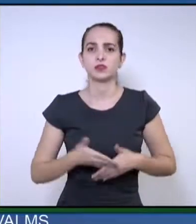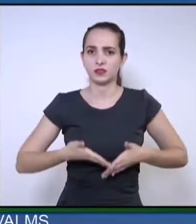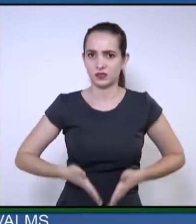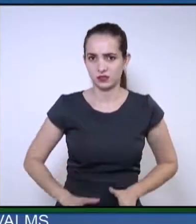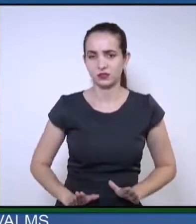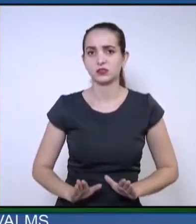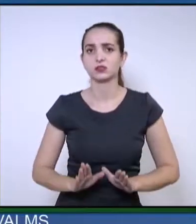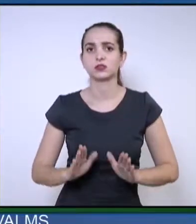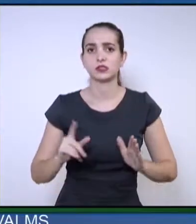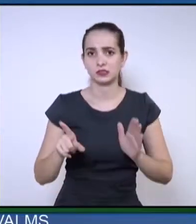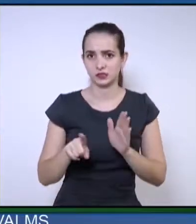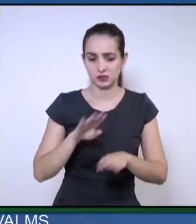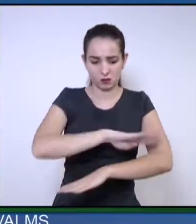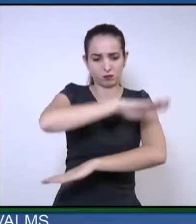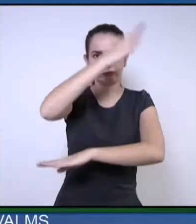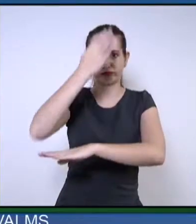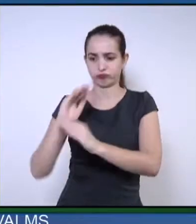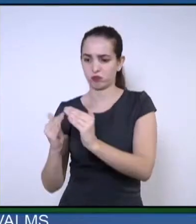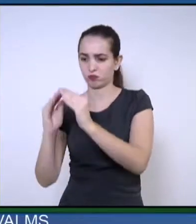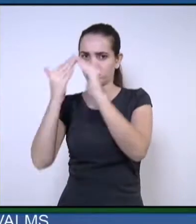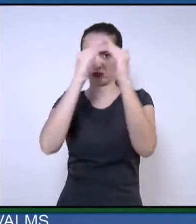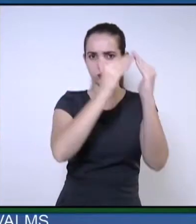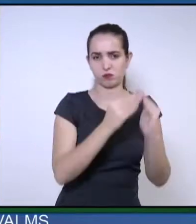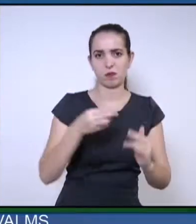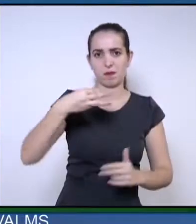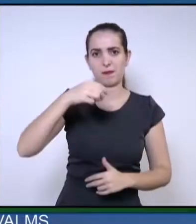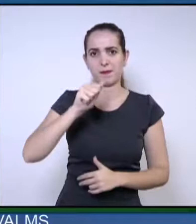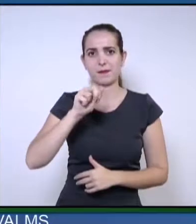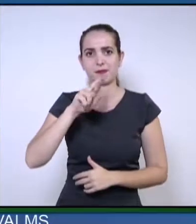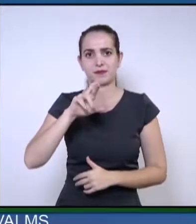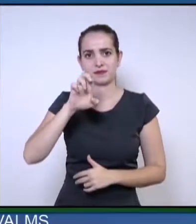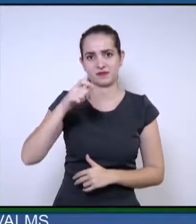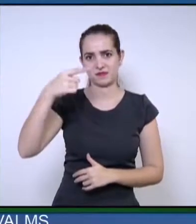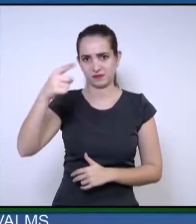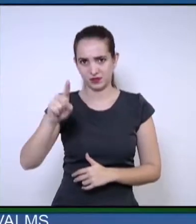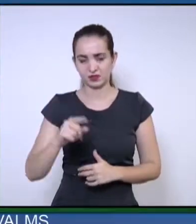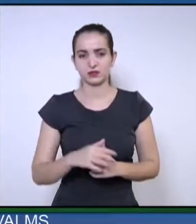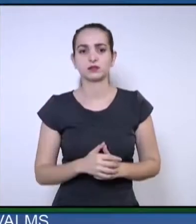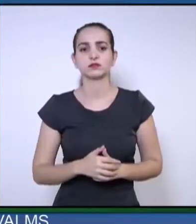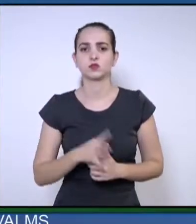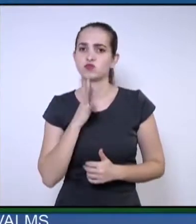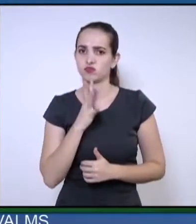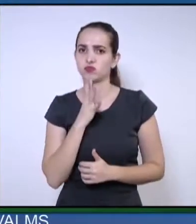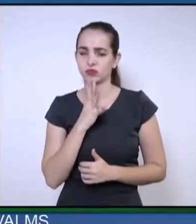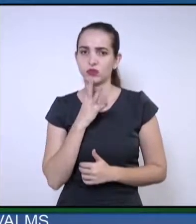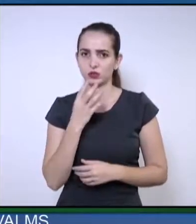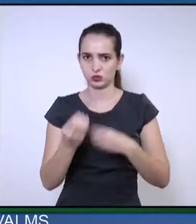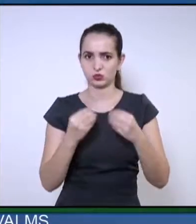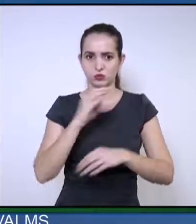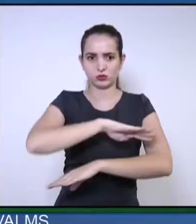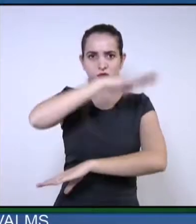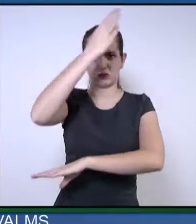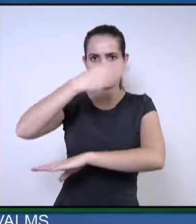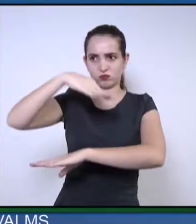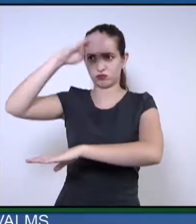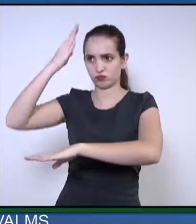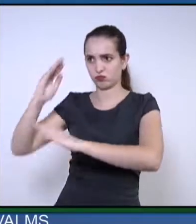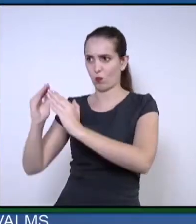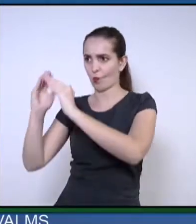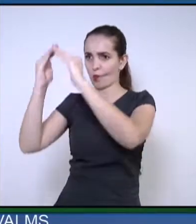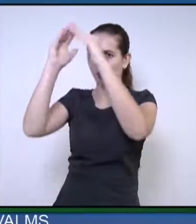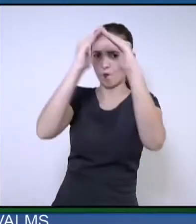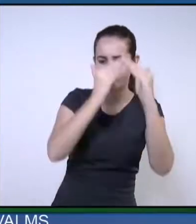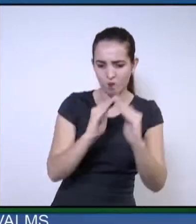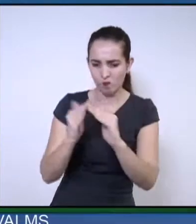nascida e criada na favela da Maré. Quem conhece o Rio de Janeiro sabe que é o complexo de favelas da Maré, uma zona de muita